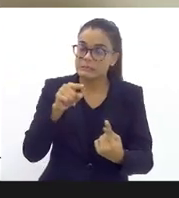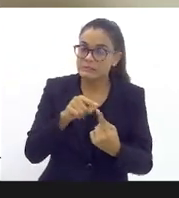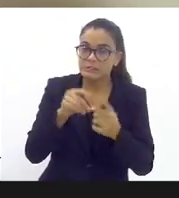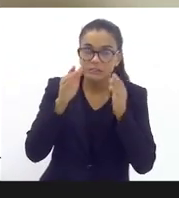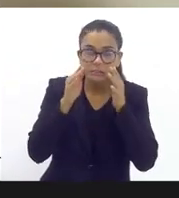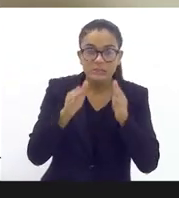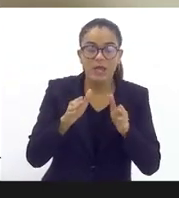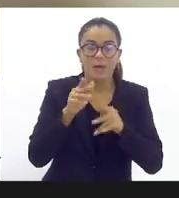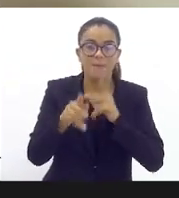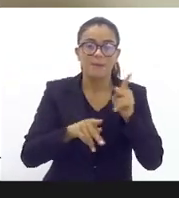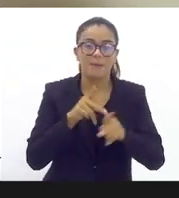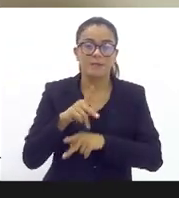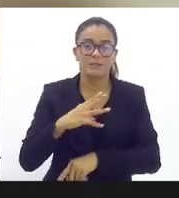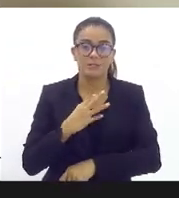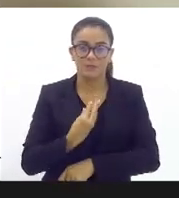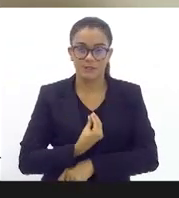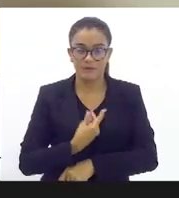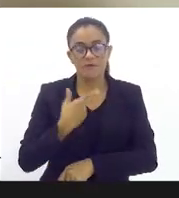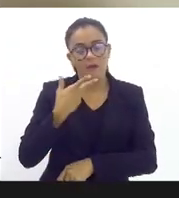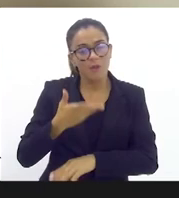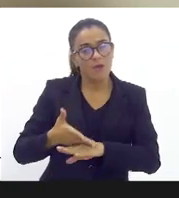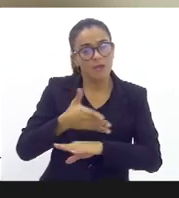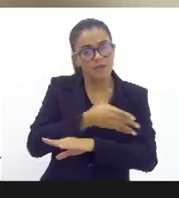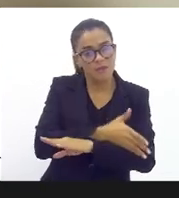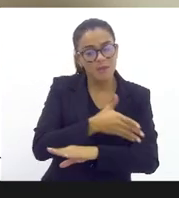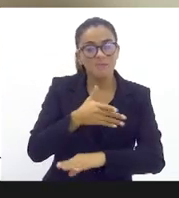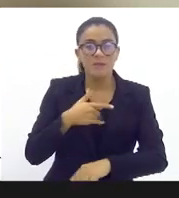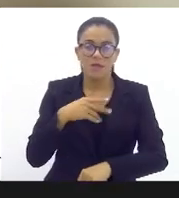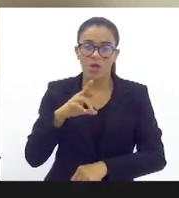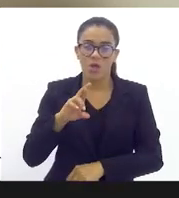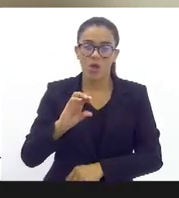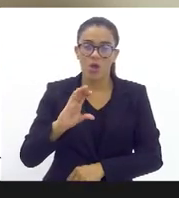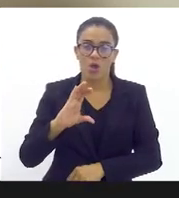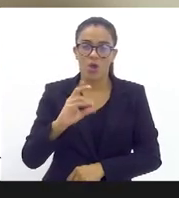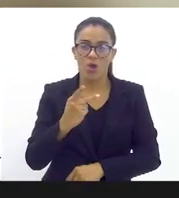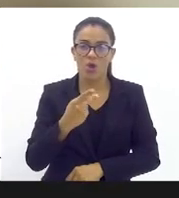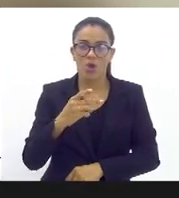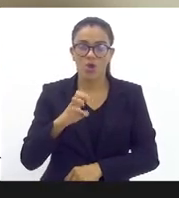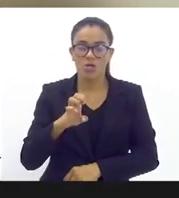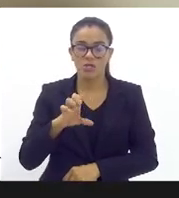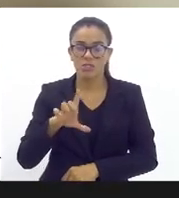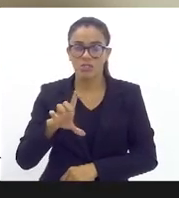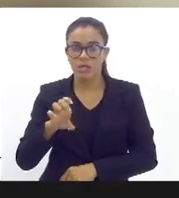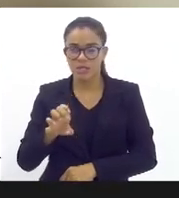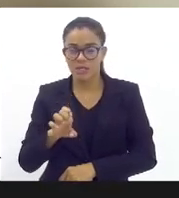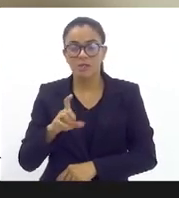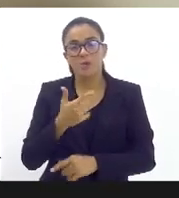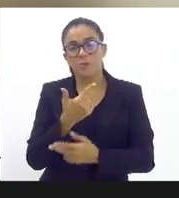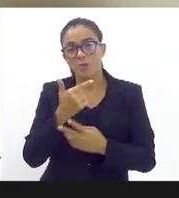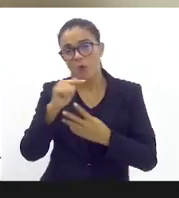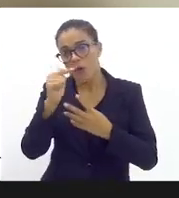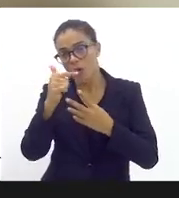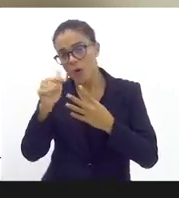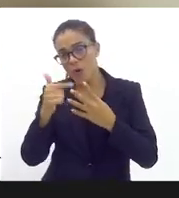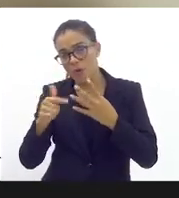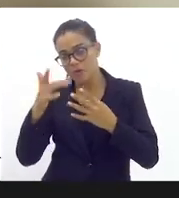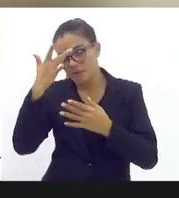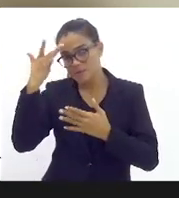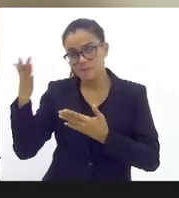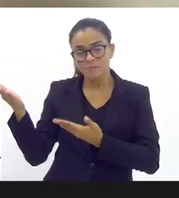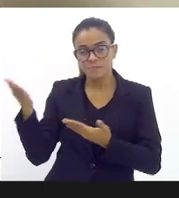população trans, porque, como foi dito pela Rochelle Rangel, pela deputada e por